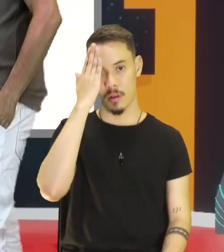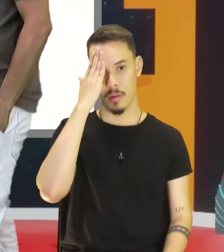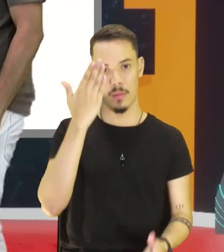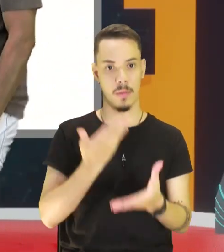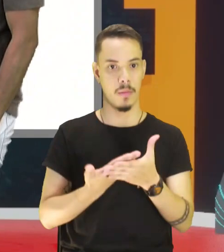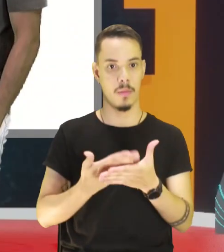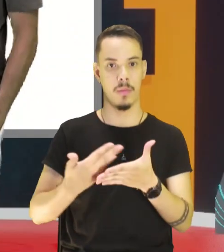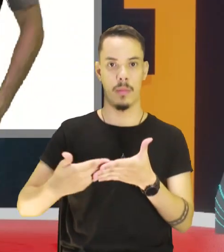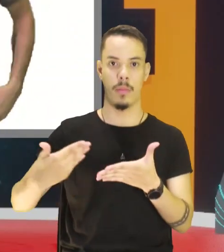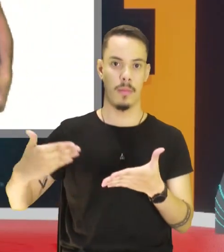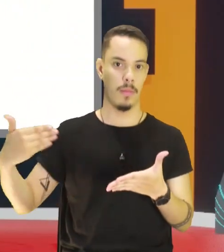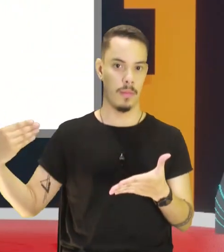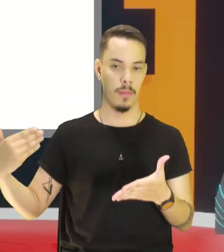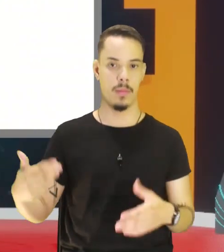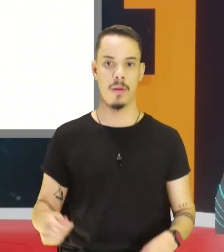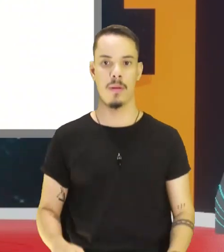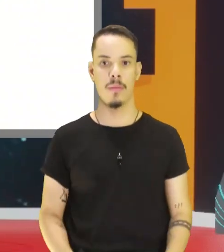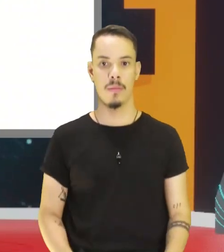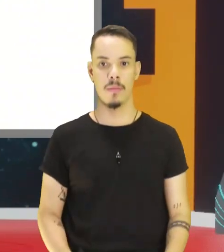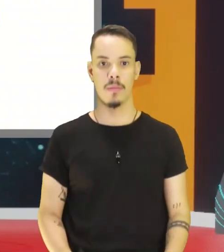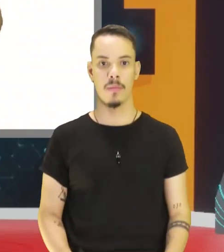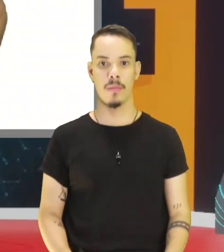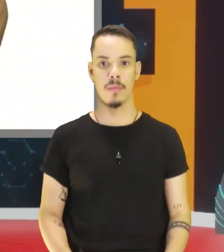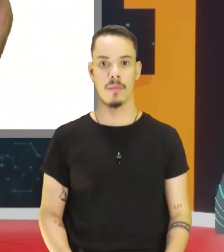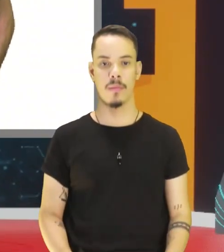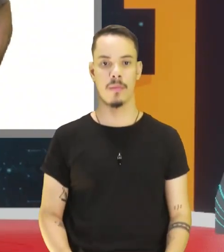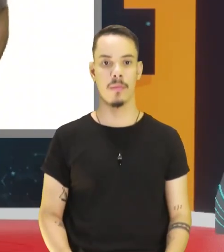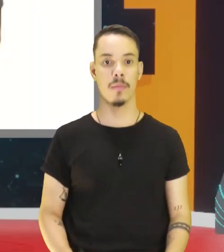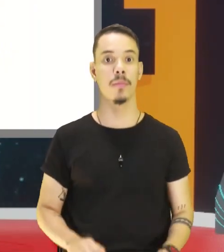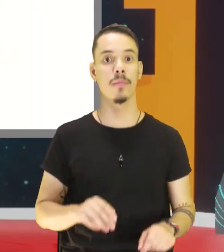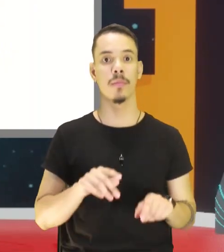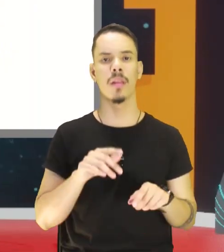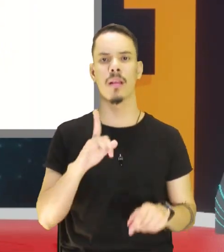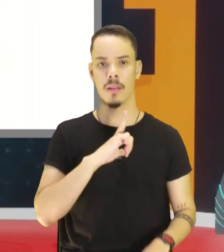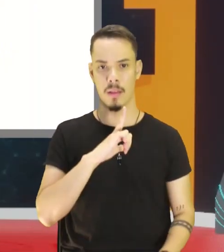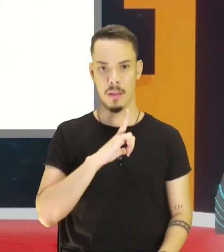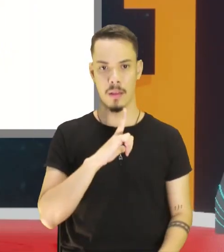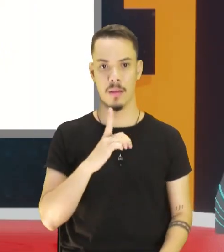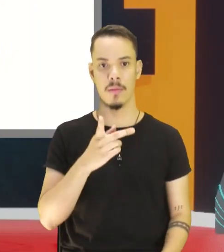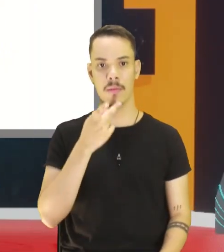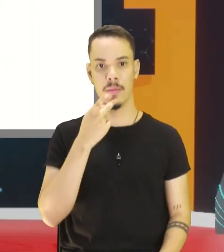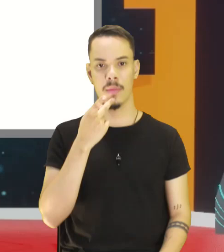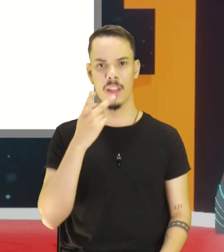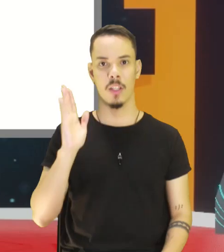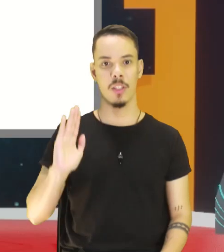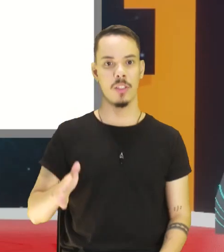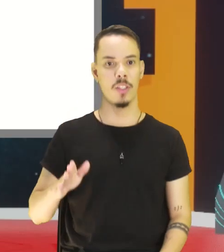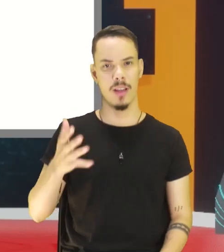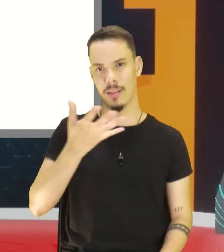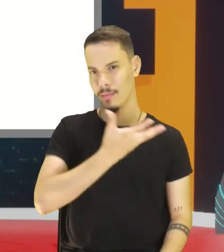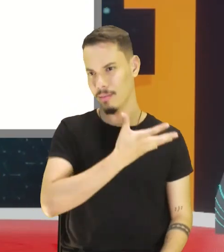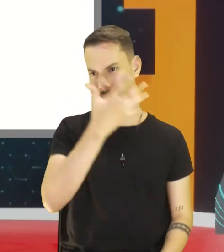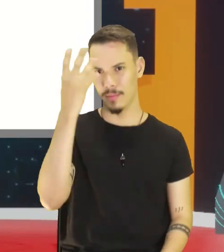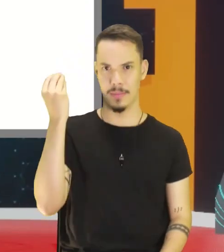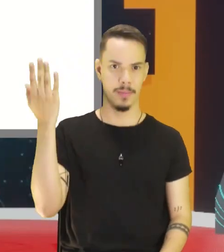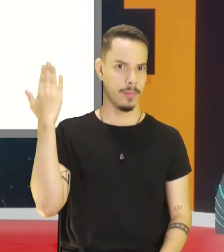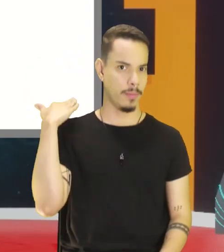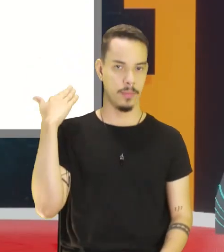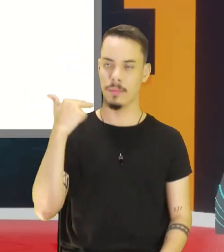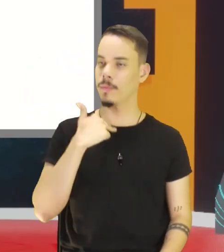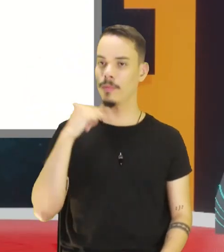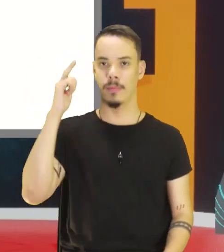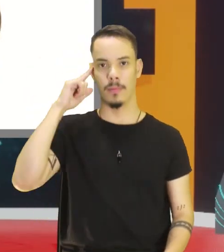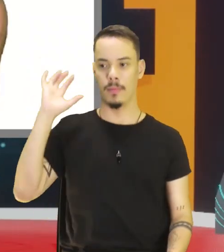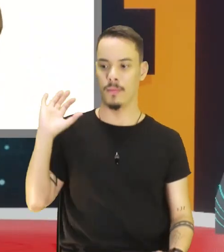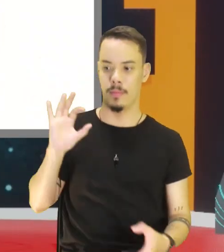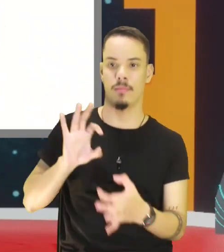aulas passadas. Sabe tudo. Diz que não tem aquele ditado que águas passadas não movem moinhos, mas aqui aulas passadas